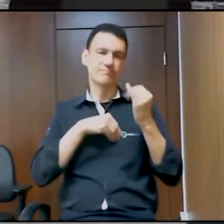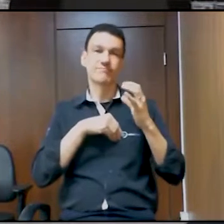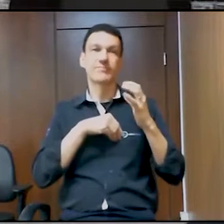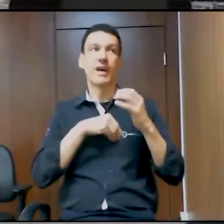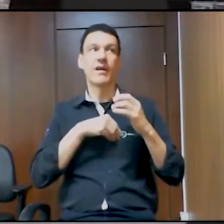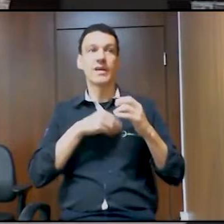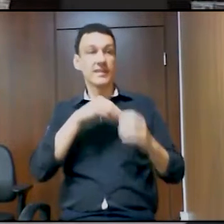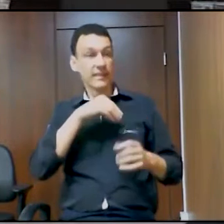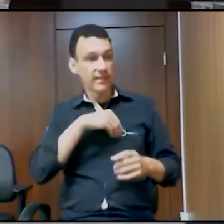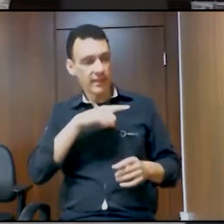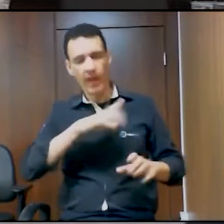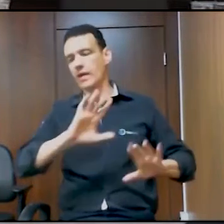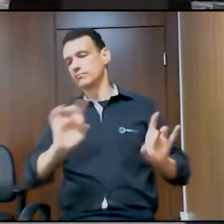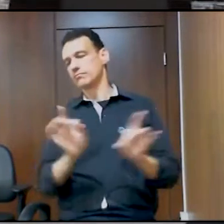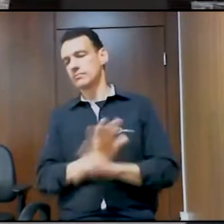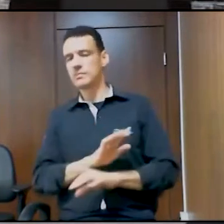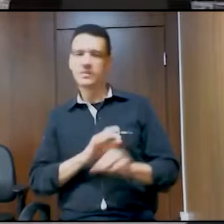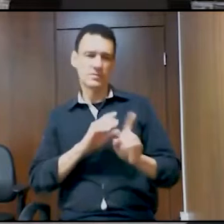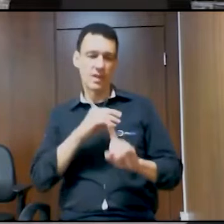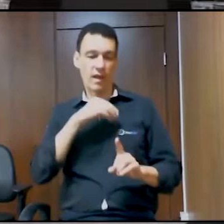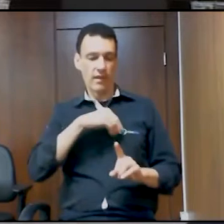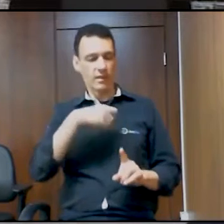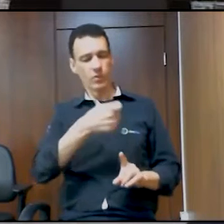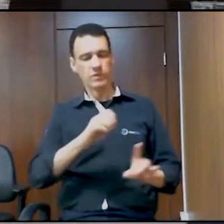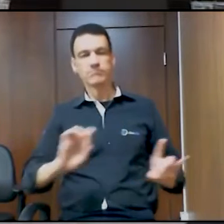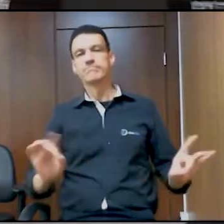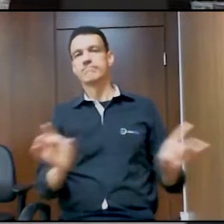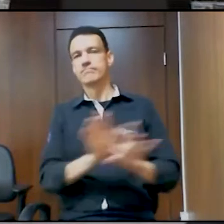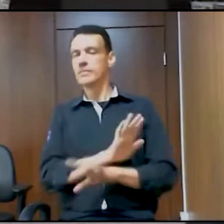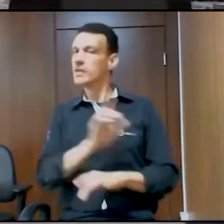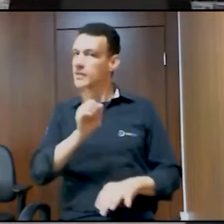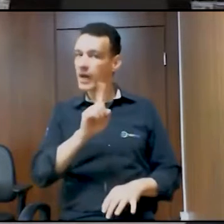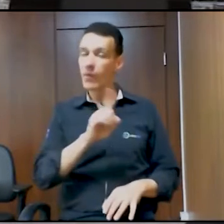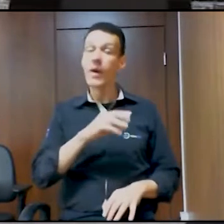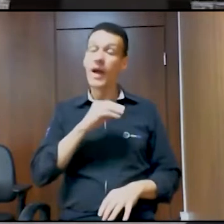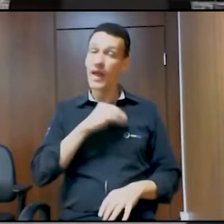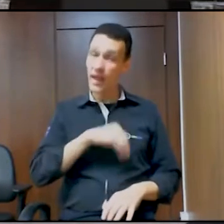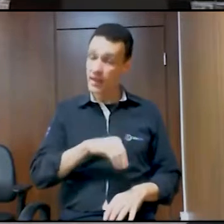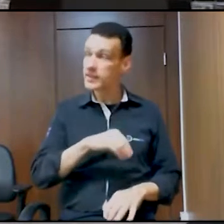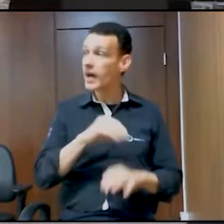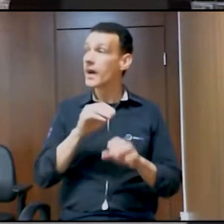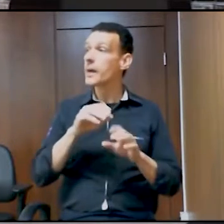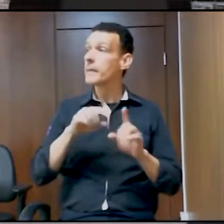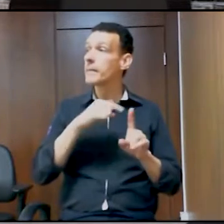mais clássico. Ele é um momento que desalinha renda e vulnerabilidade. Então, para citar